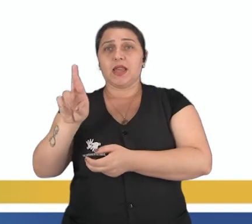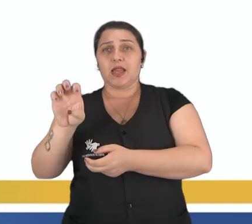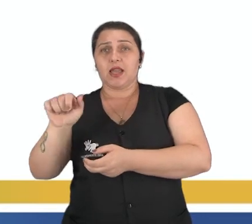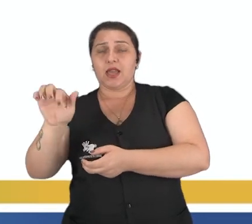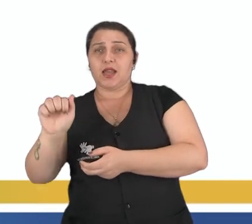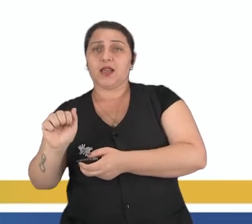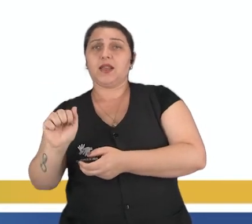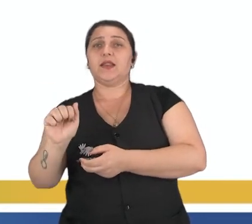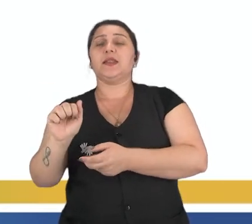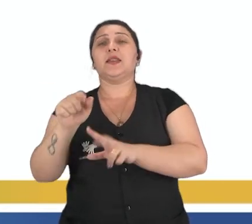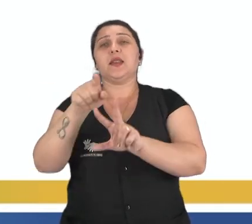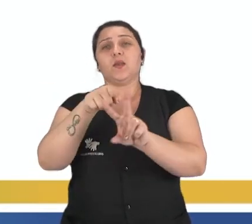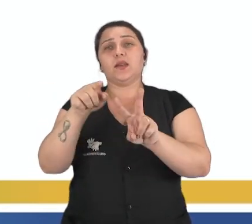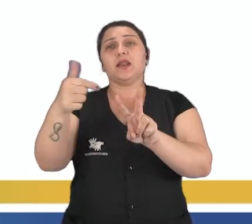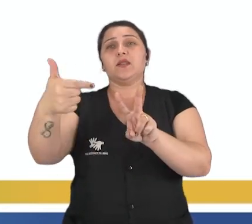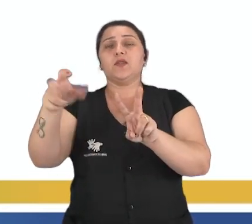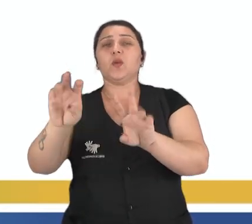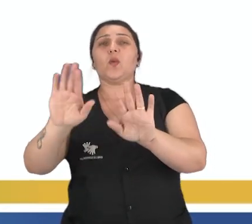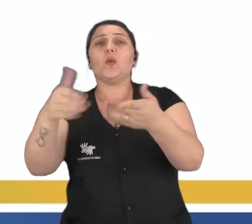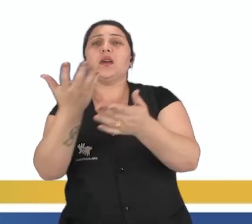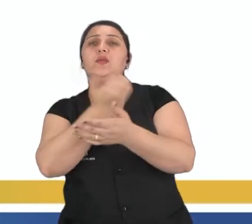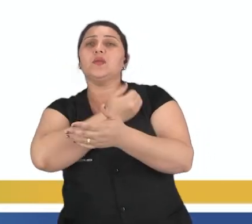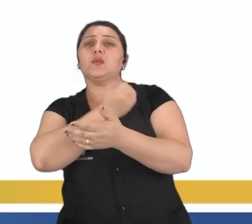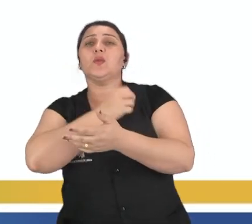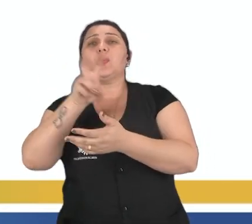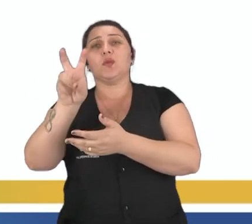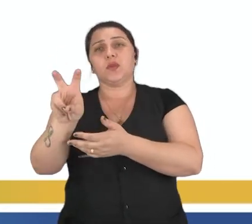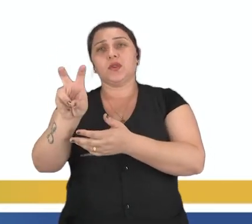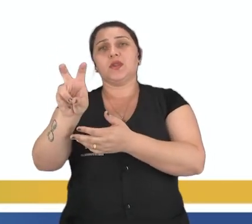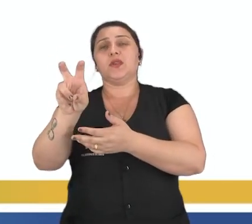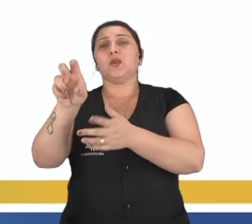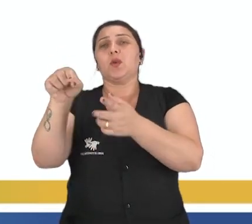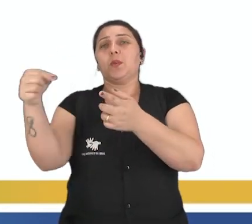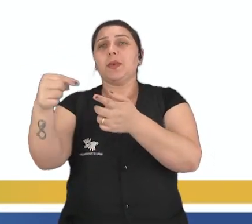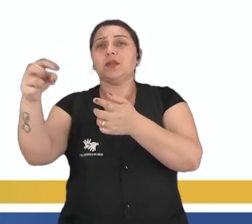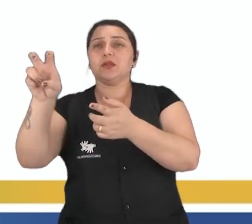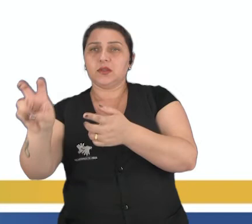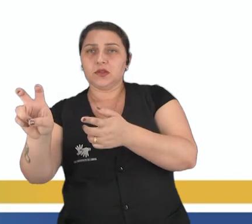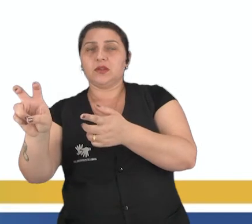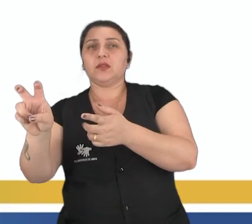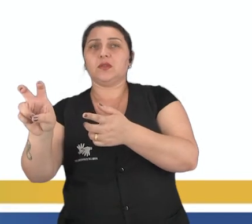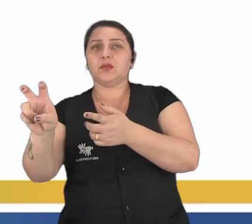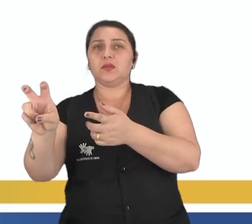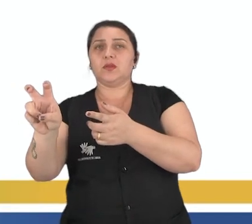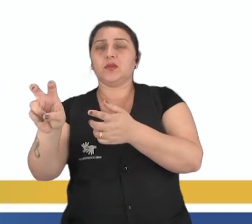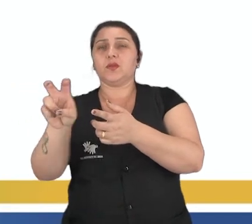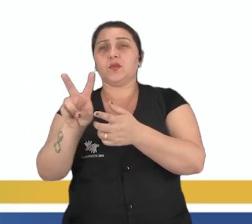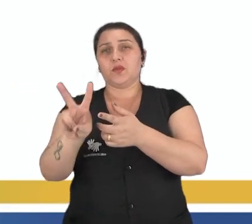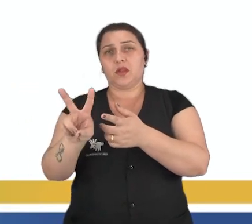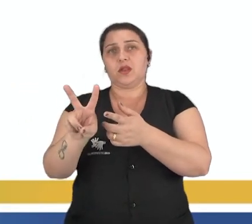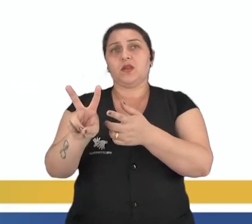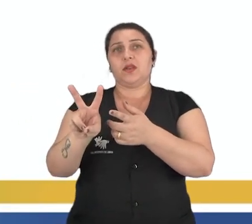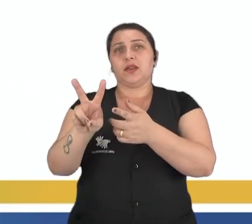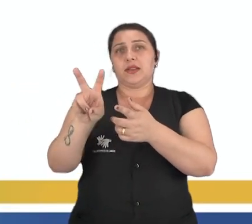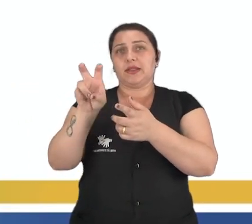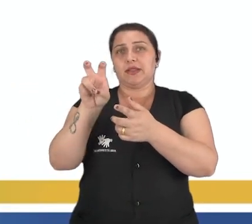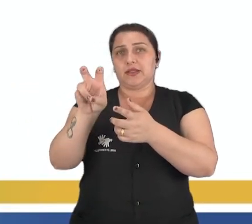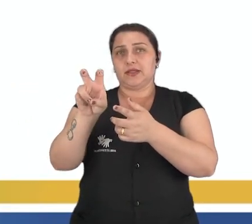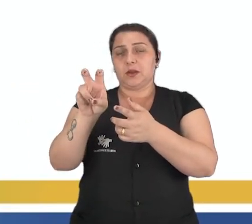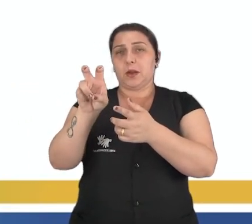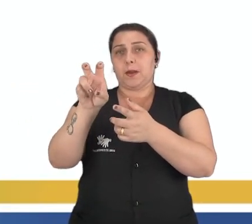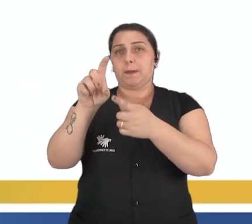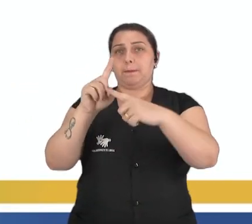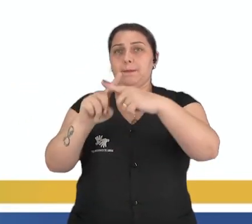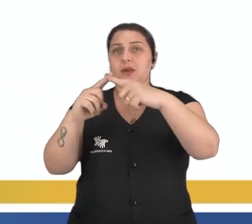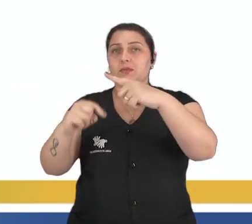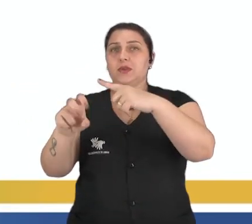dá 25. Quais são esses números? O 5 e o menos 5, né? Então, o valor de y é 5 e